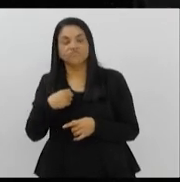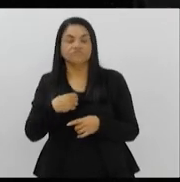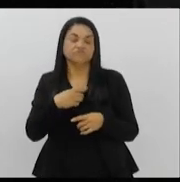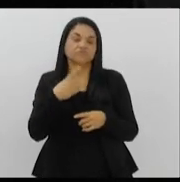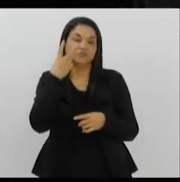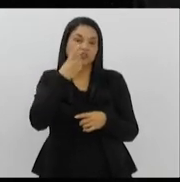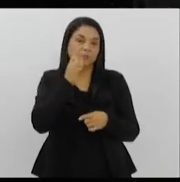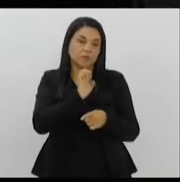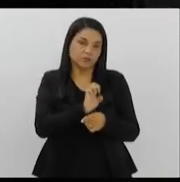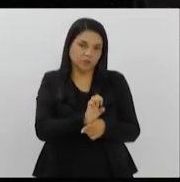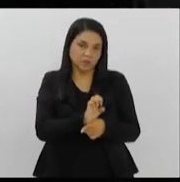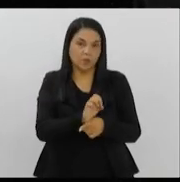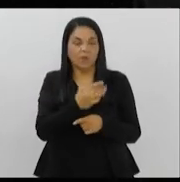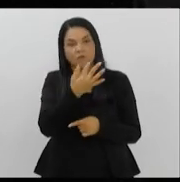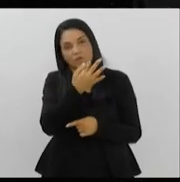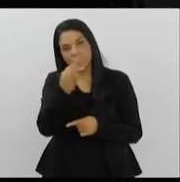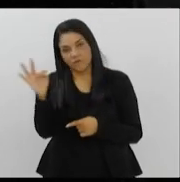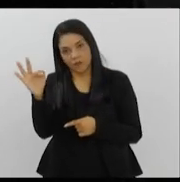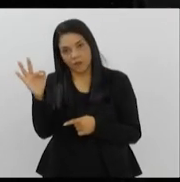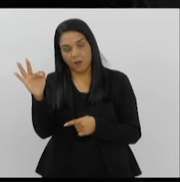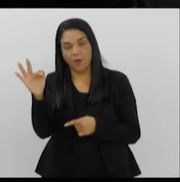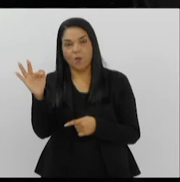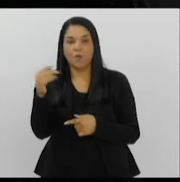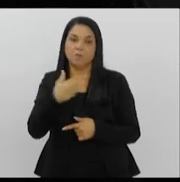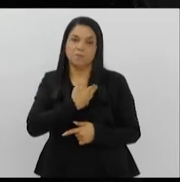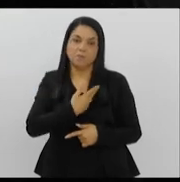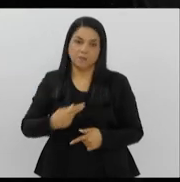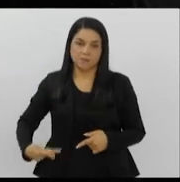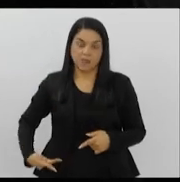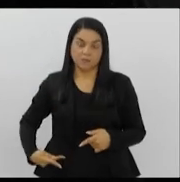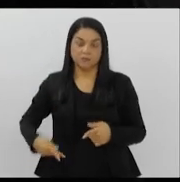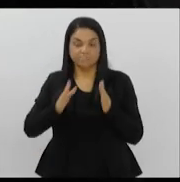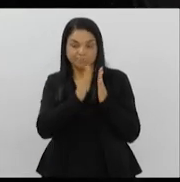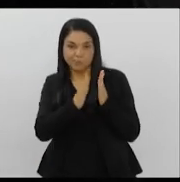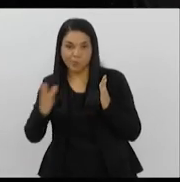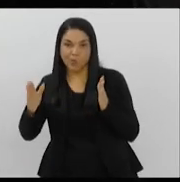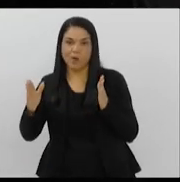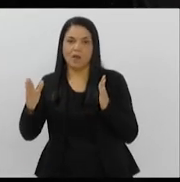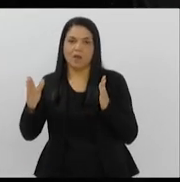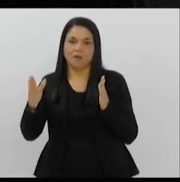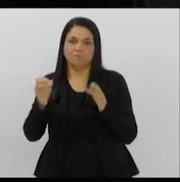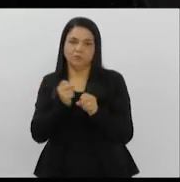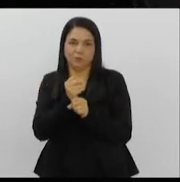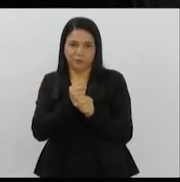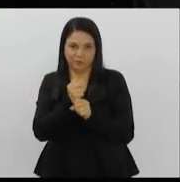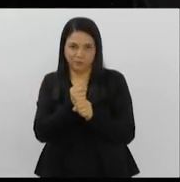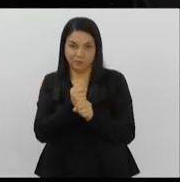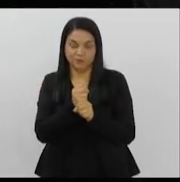federal, senador e presidente da República. Mas fazer essa unicidade